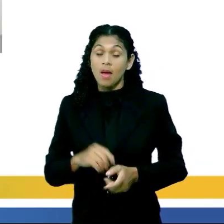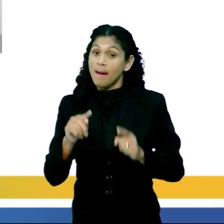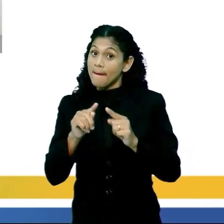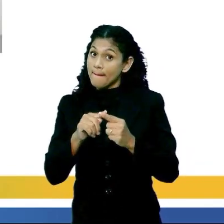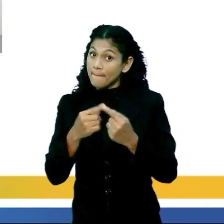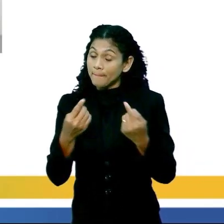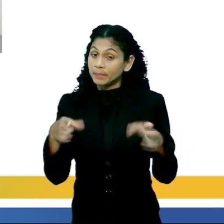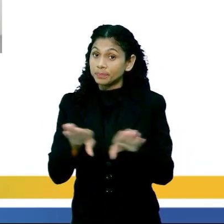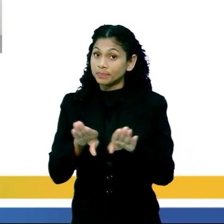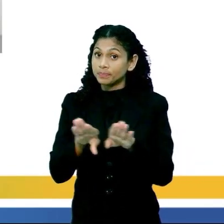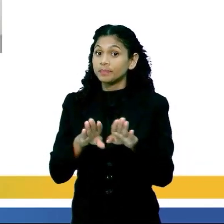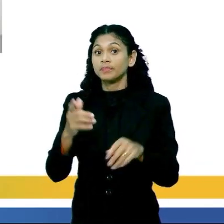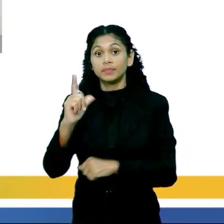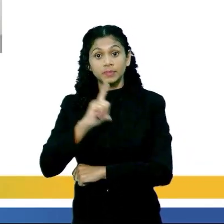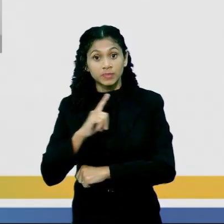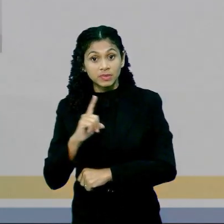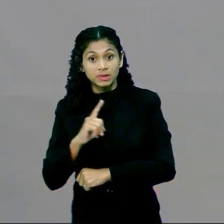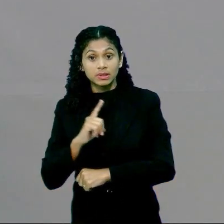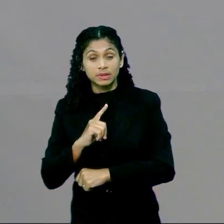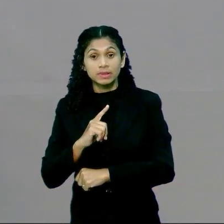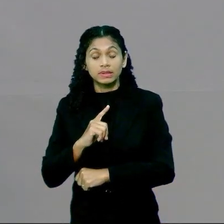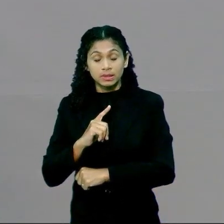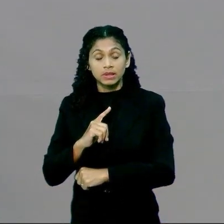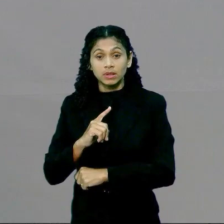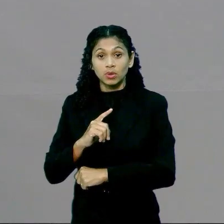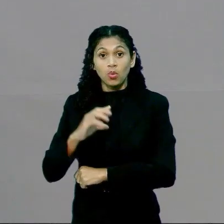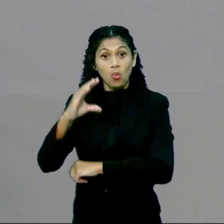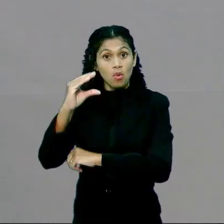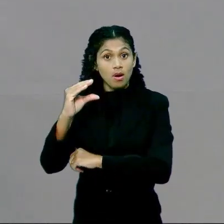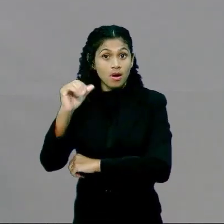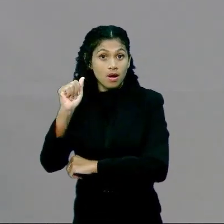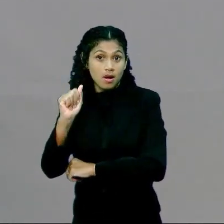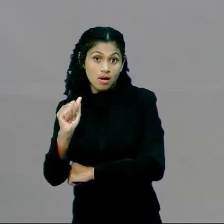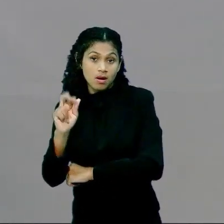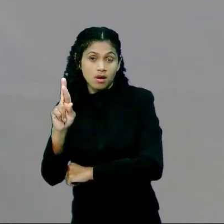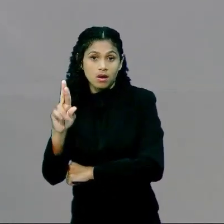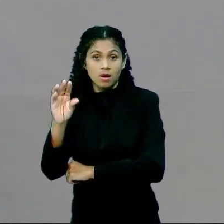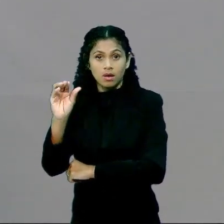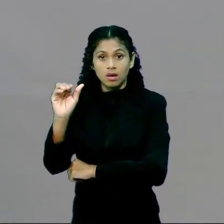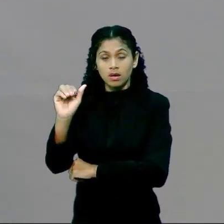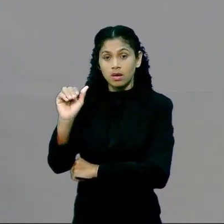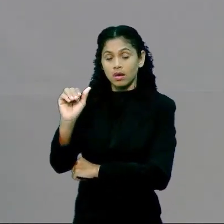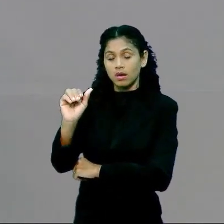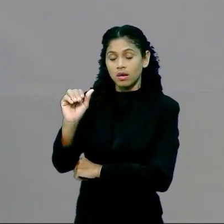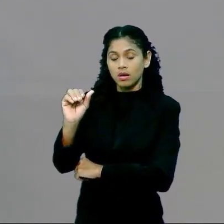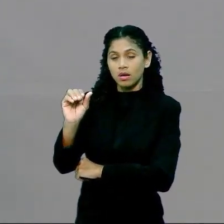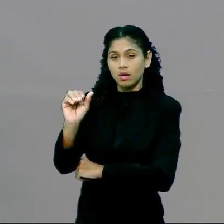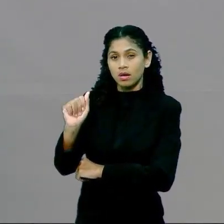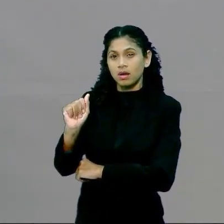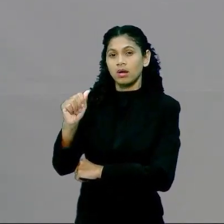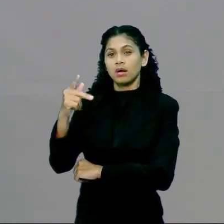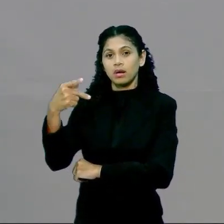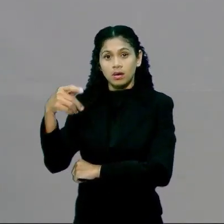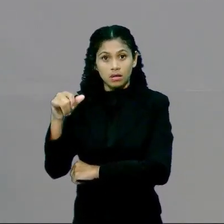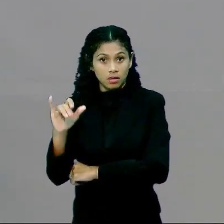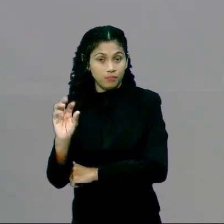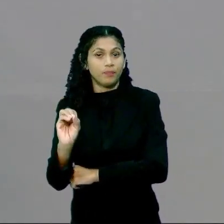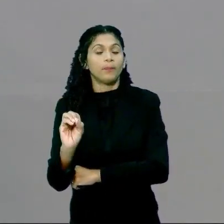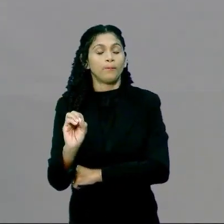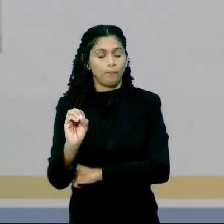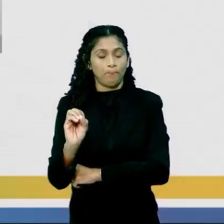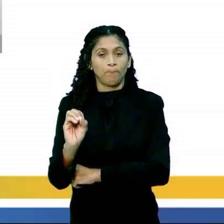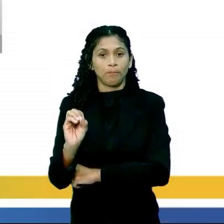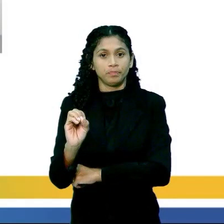tenho uma carta, né, que também é sinônimo de menu. A gente trabalhou com sinonimia na aula passada, tá? Então, carta, ela é